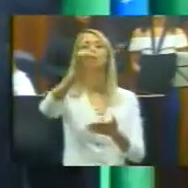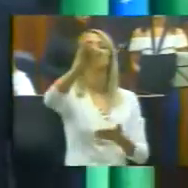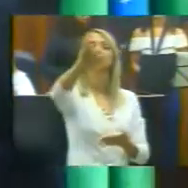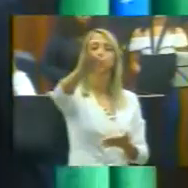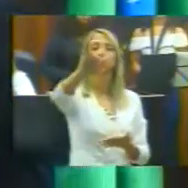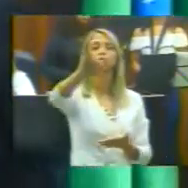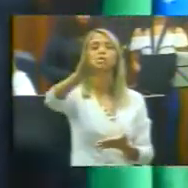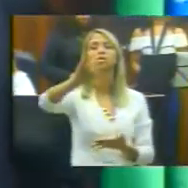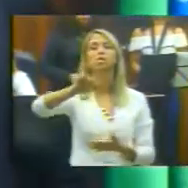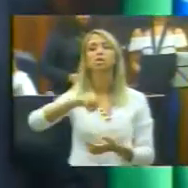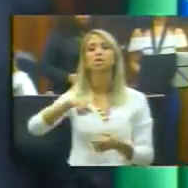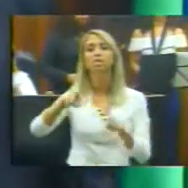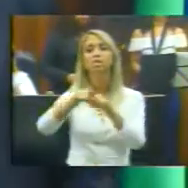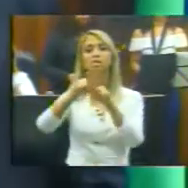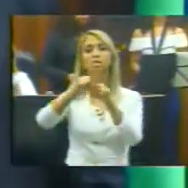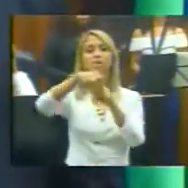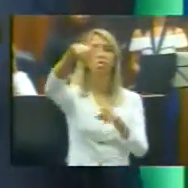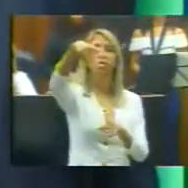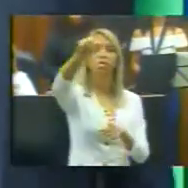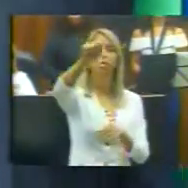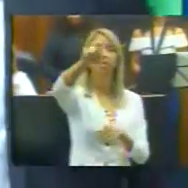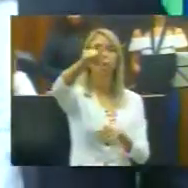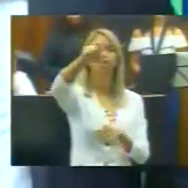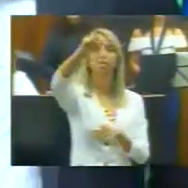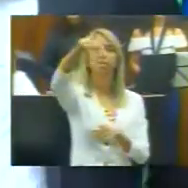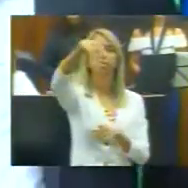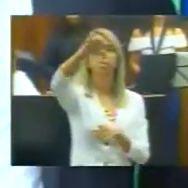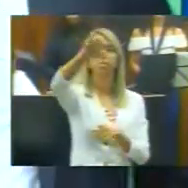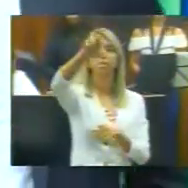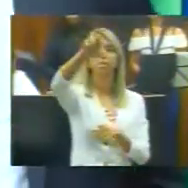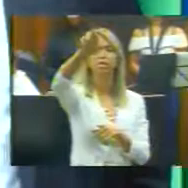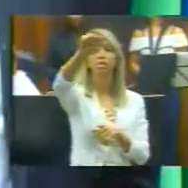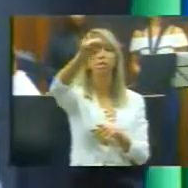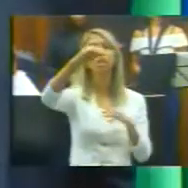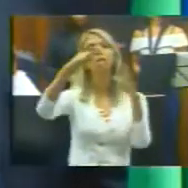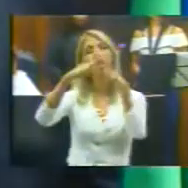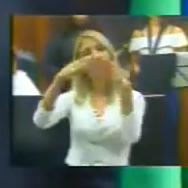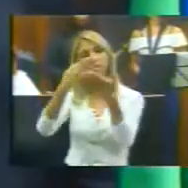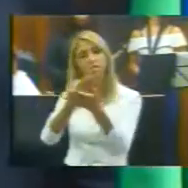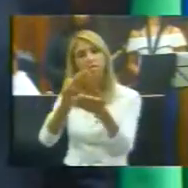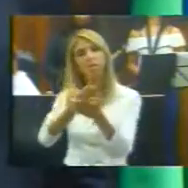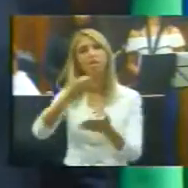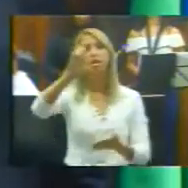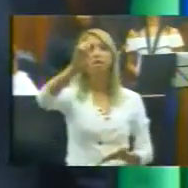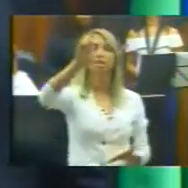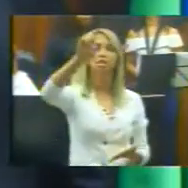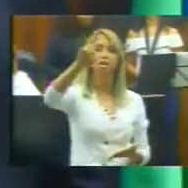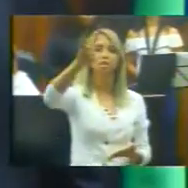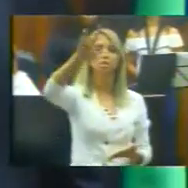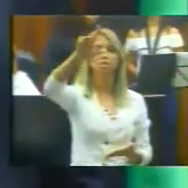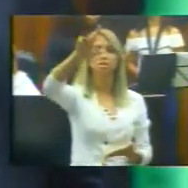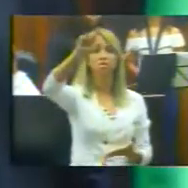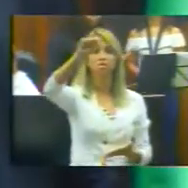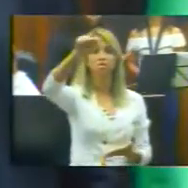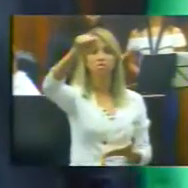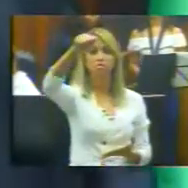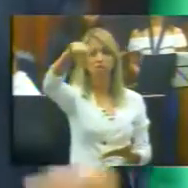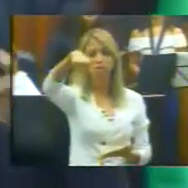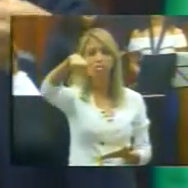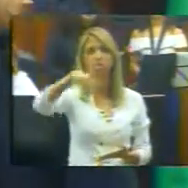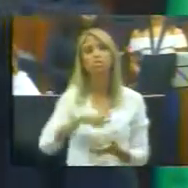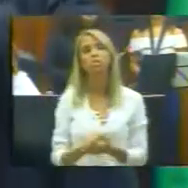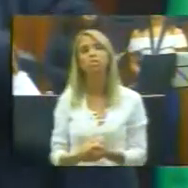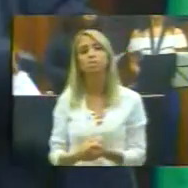e Palmira, do Colégio da Escola Professor Edilson Duarte, a quem